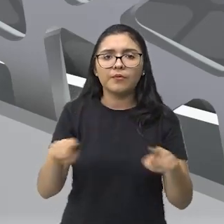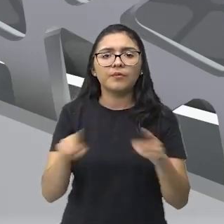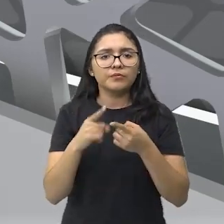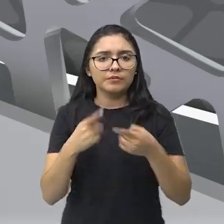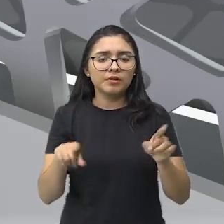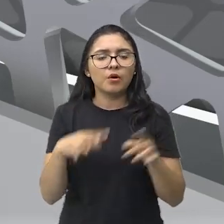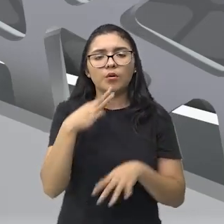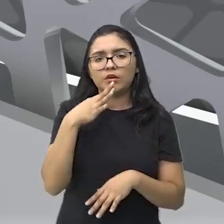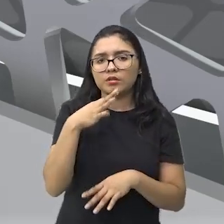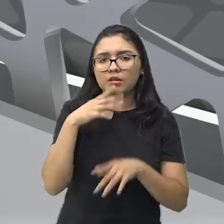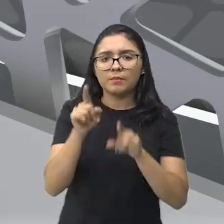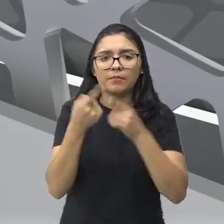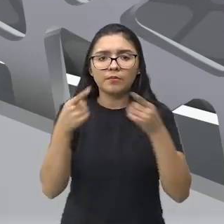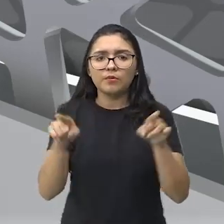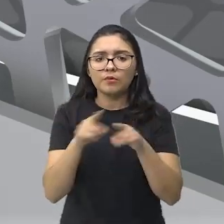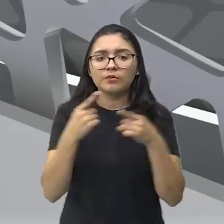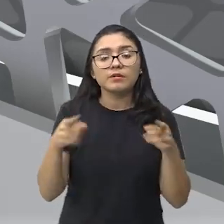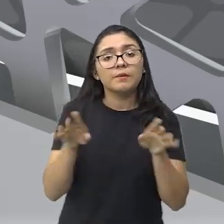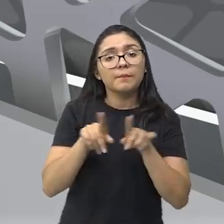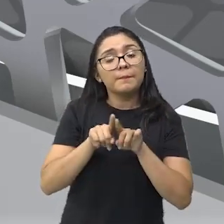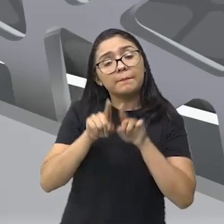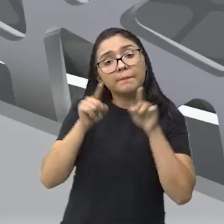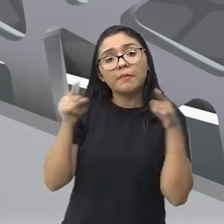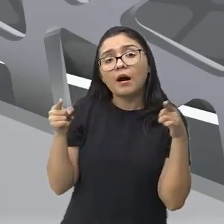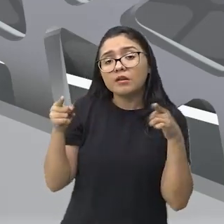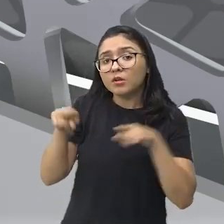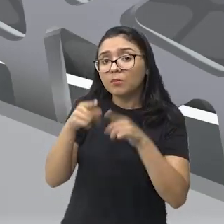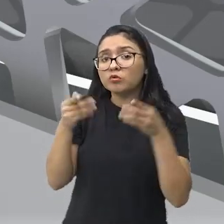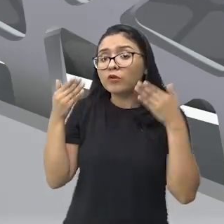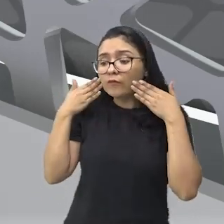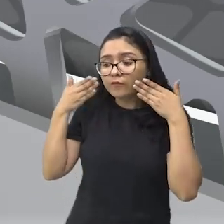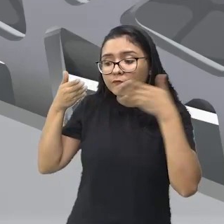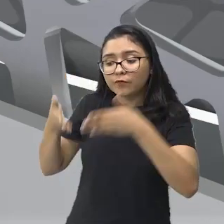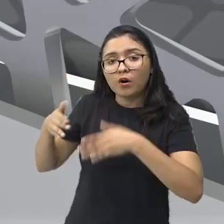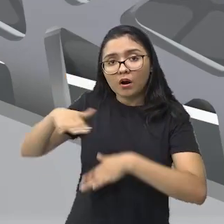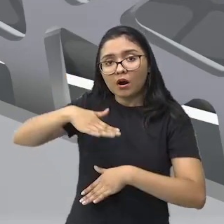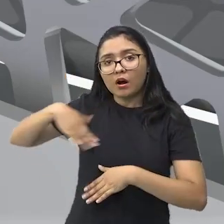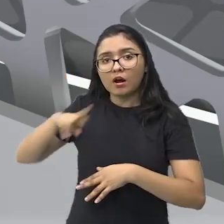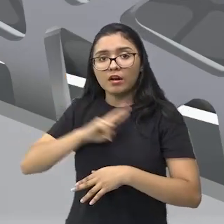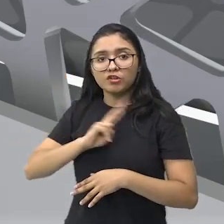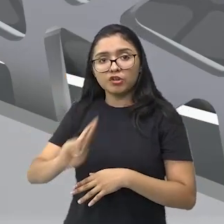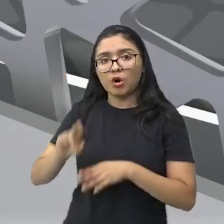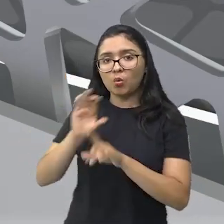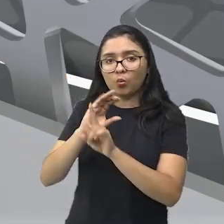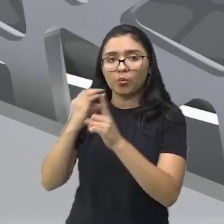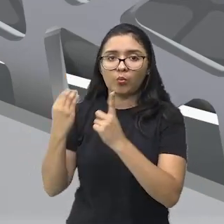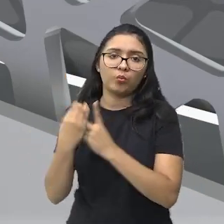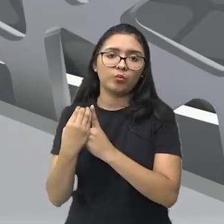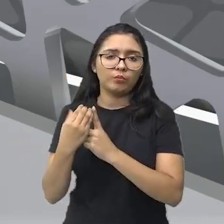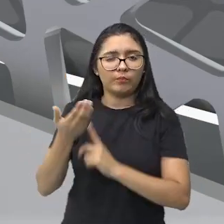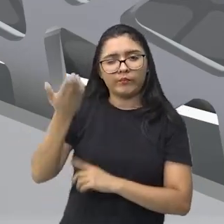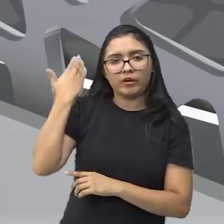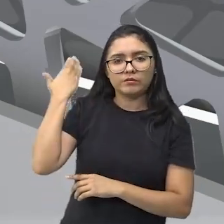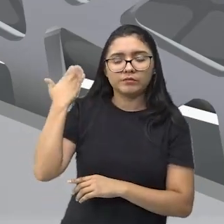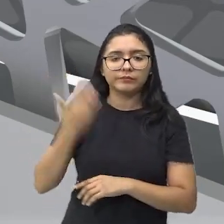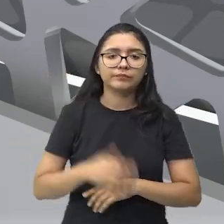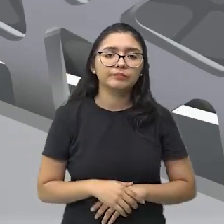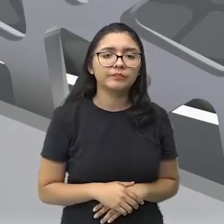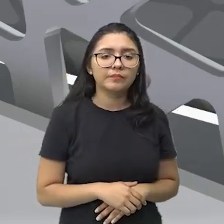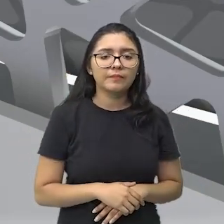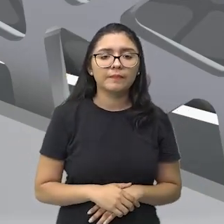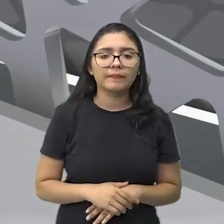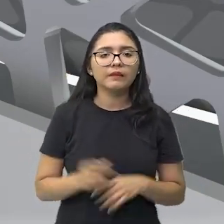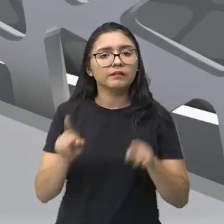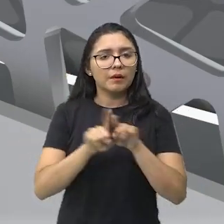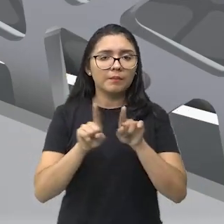música, mas era uma música voltada para o lado religioso, a cultuação. Tá? Mas também